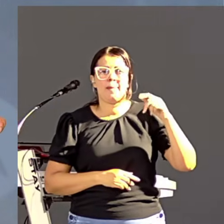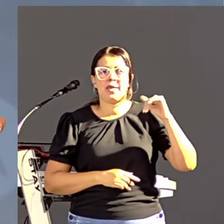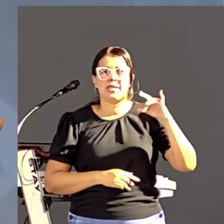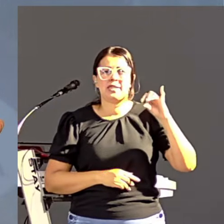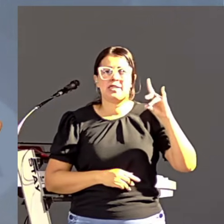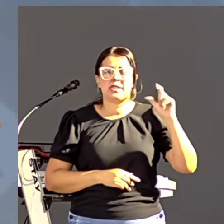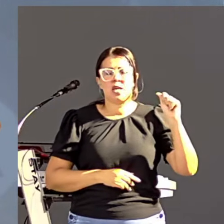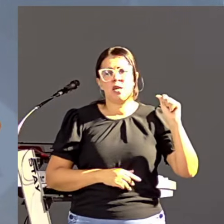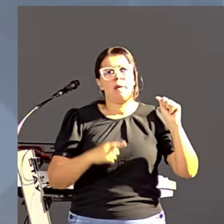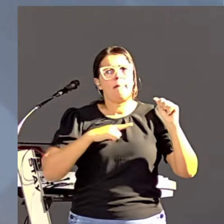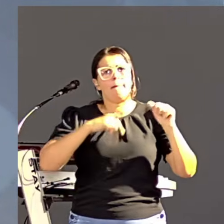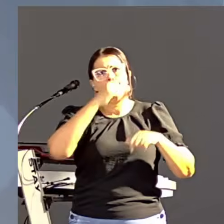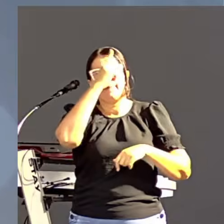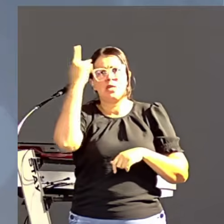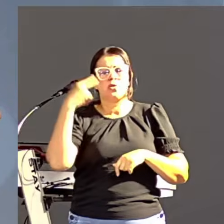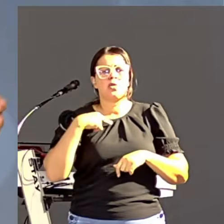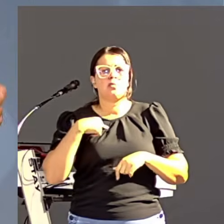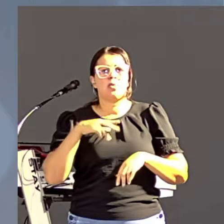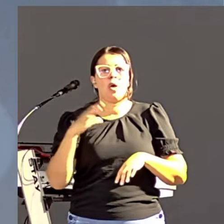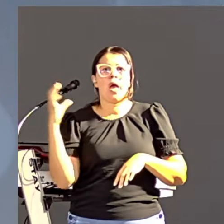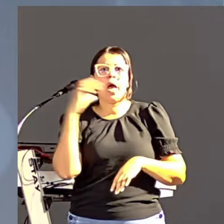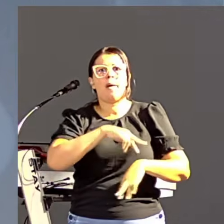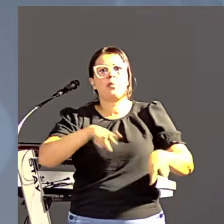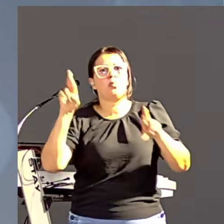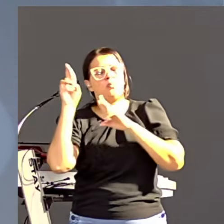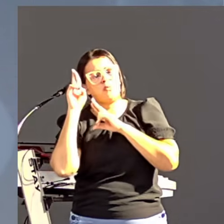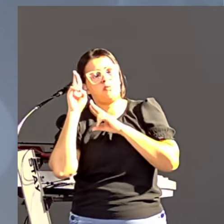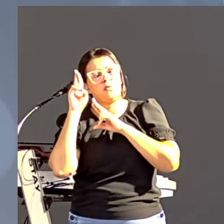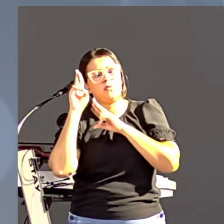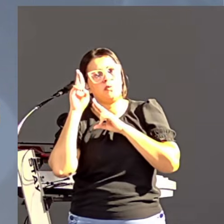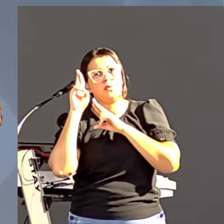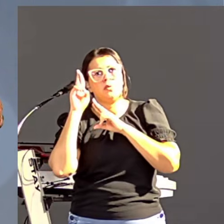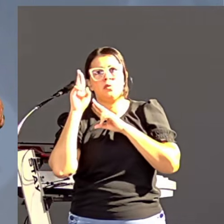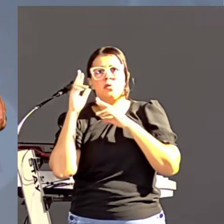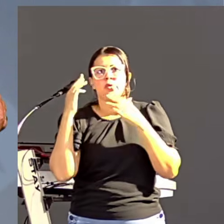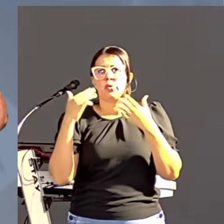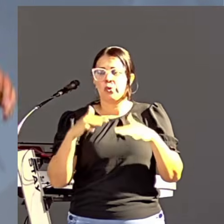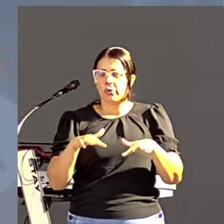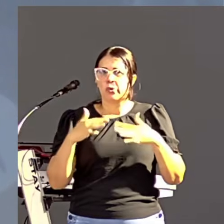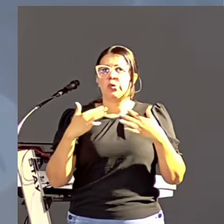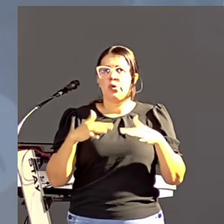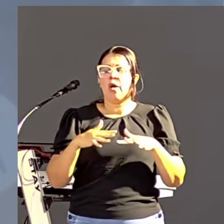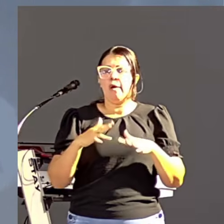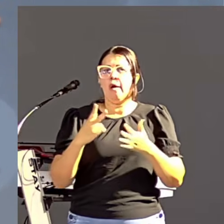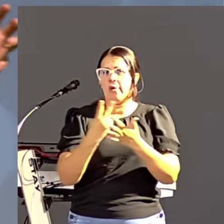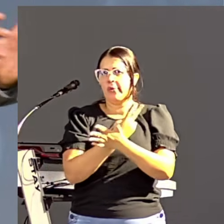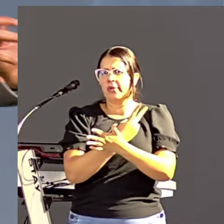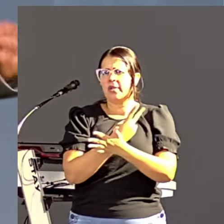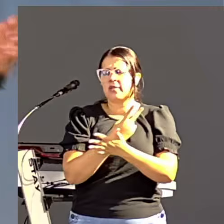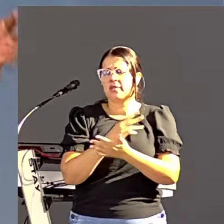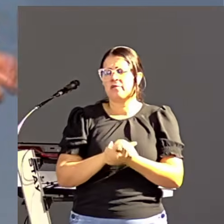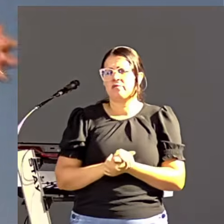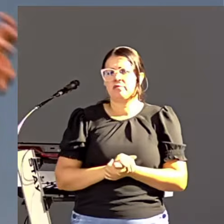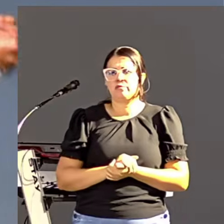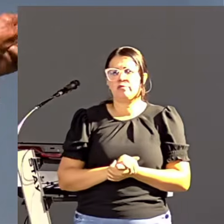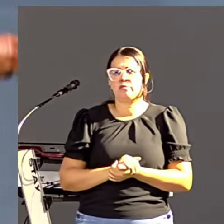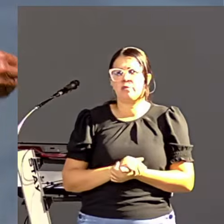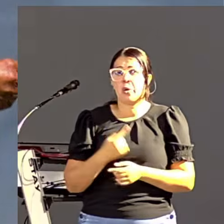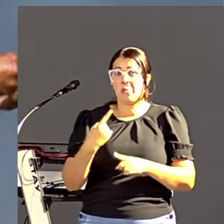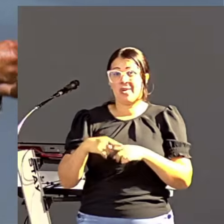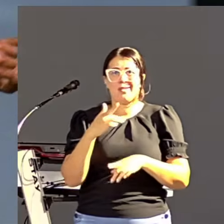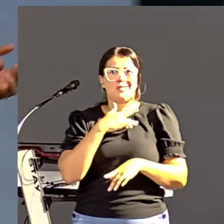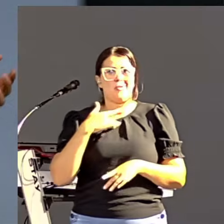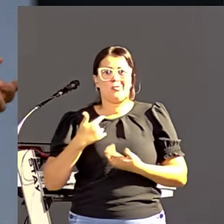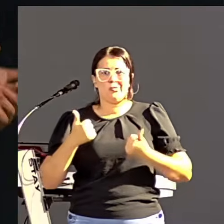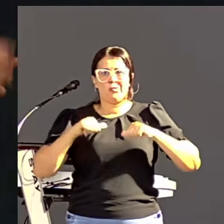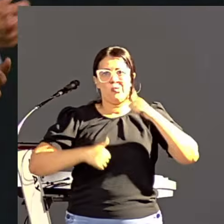narcolepsia? São pessoas que são tomadas pelo sono repetidamente. Isso acontece, é uma questão de disfunção da